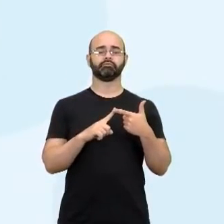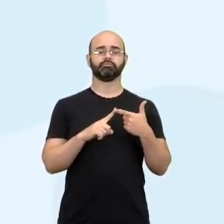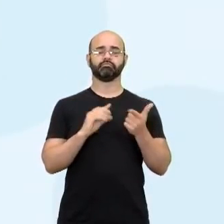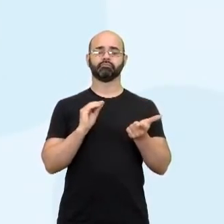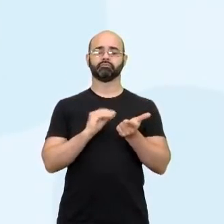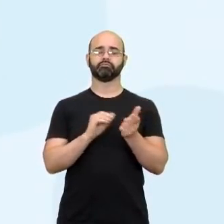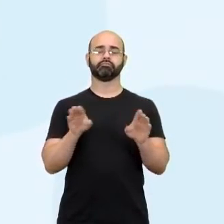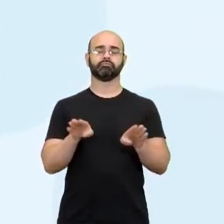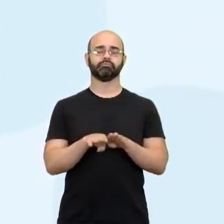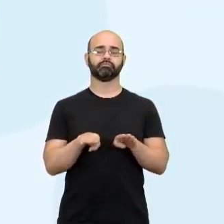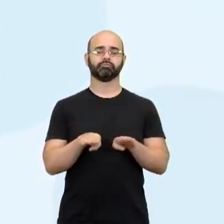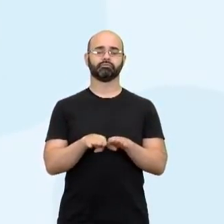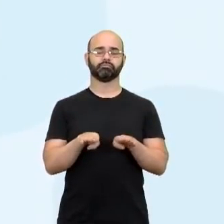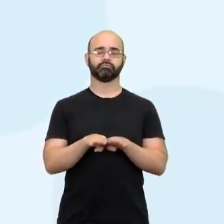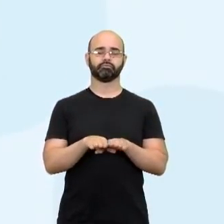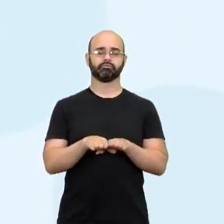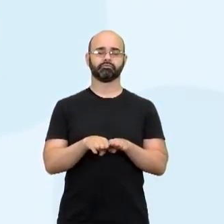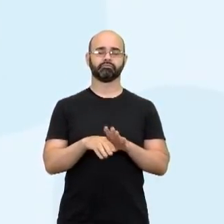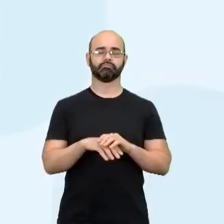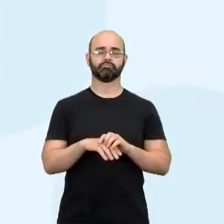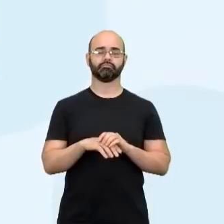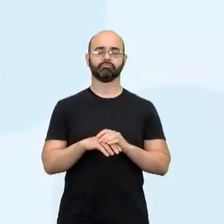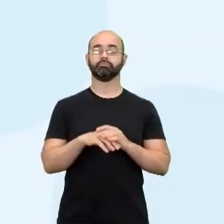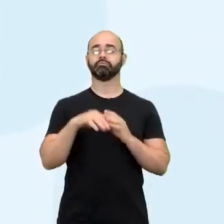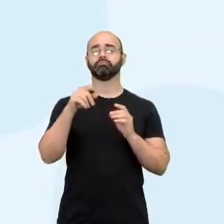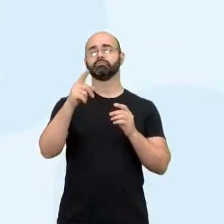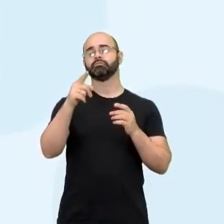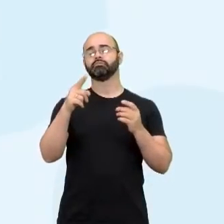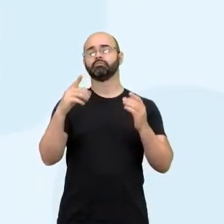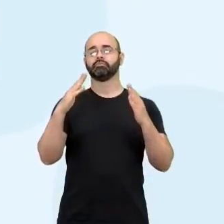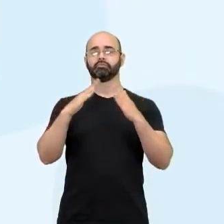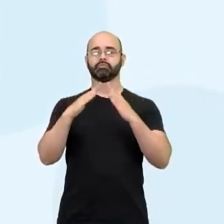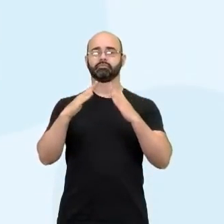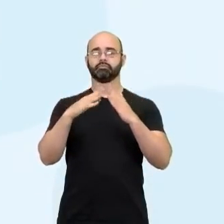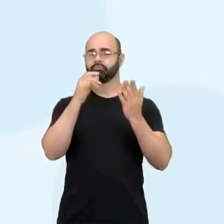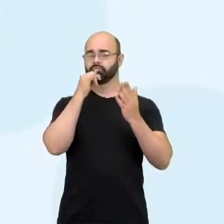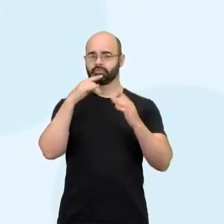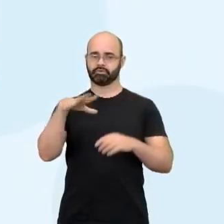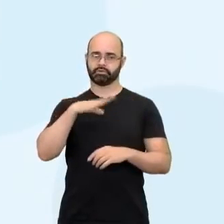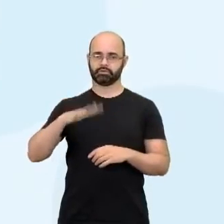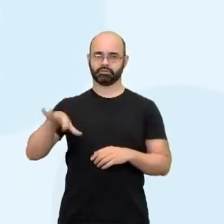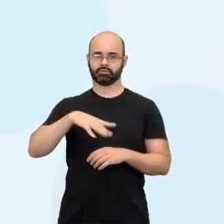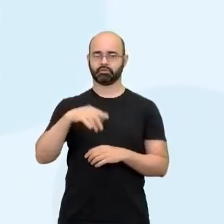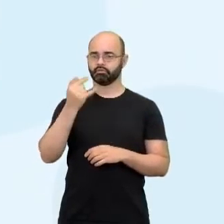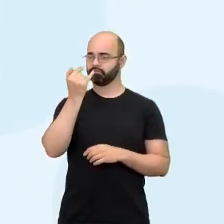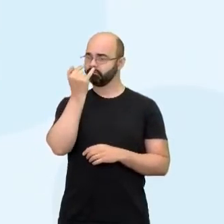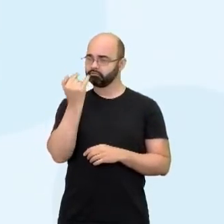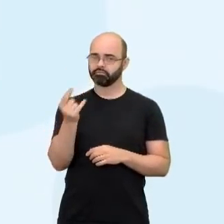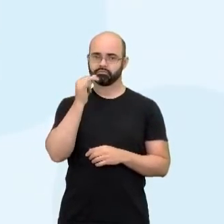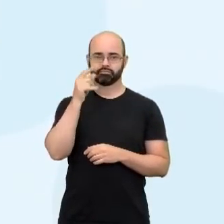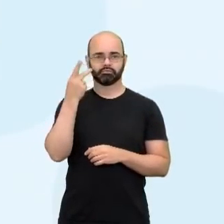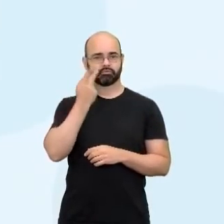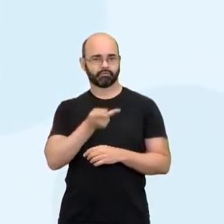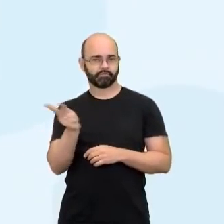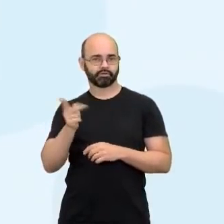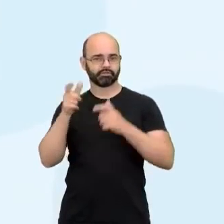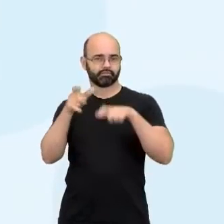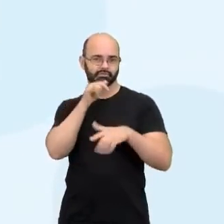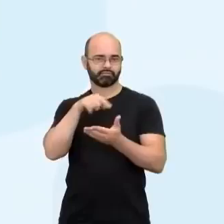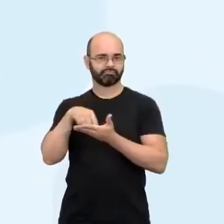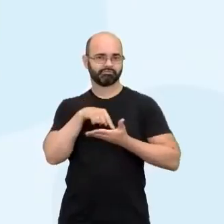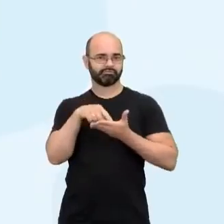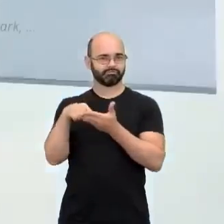lá, coloquem também as atrações aí que você pode visitar. Então vamos lá. Se vocês quiserem convidar a gente para os lugares,